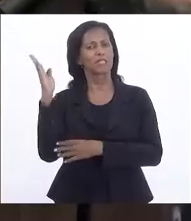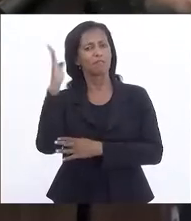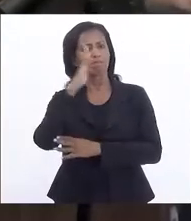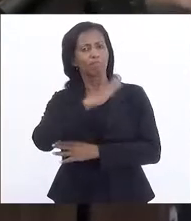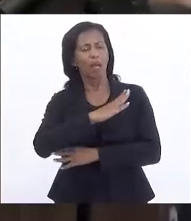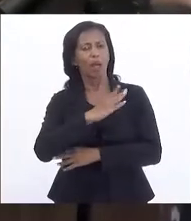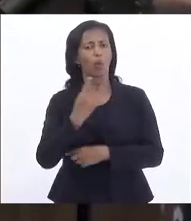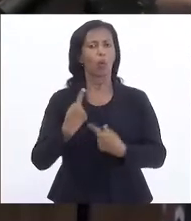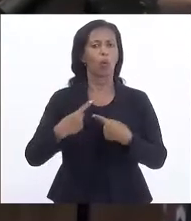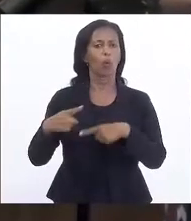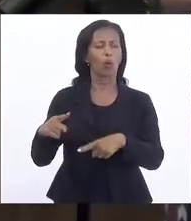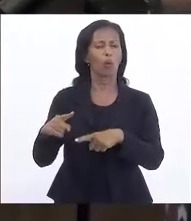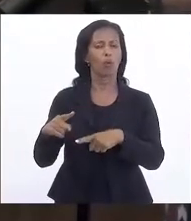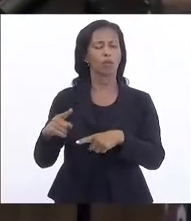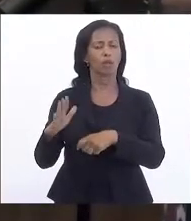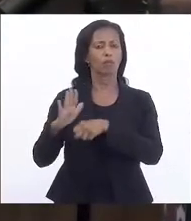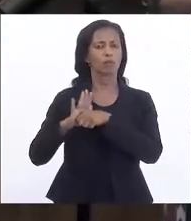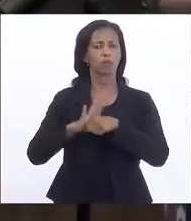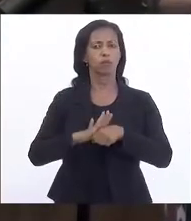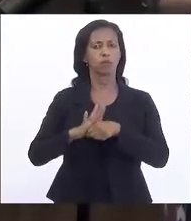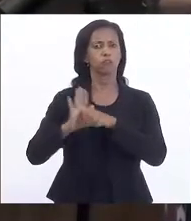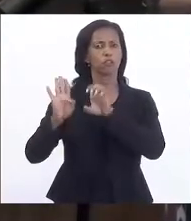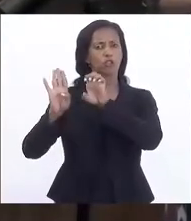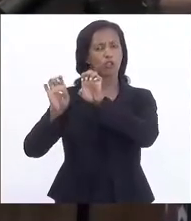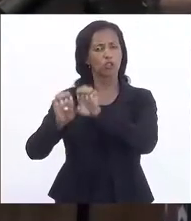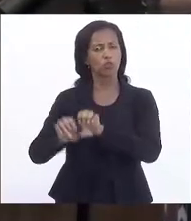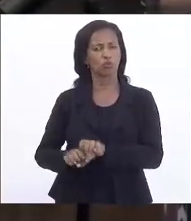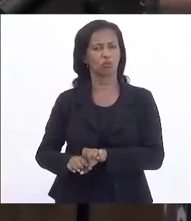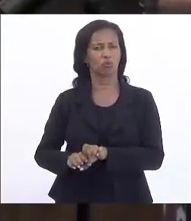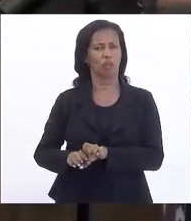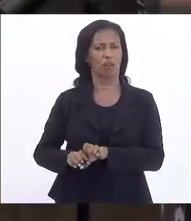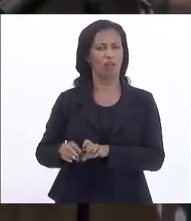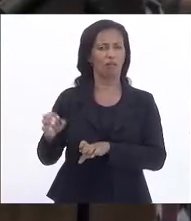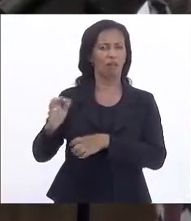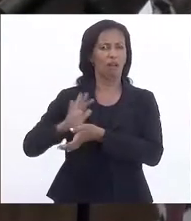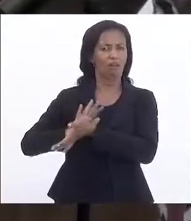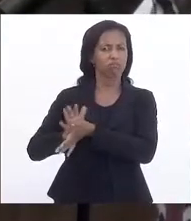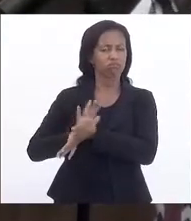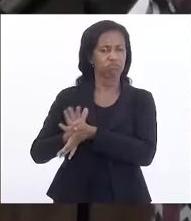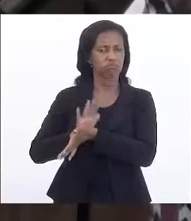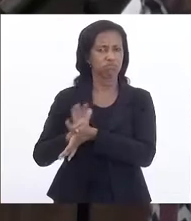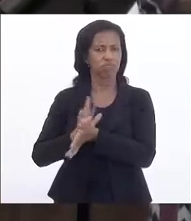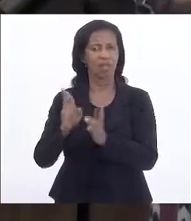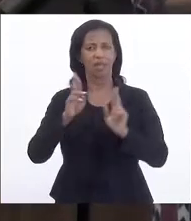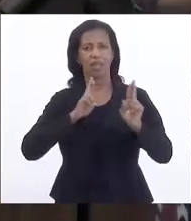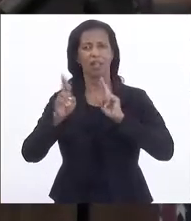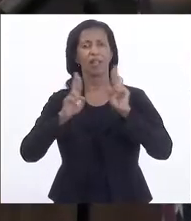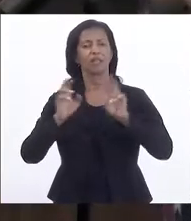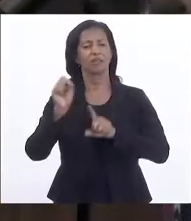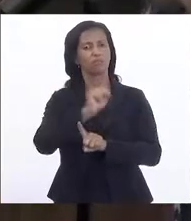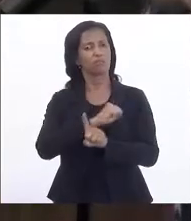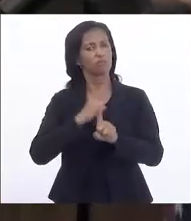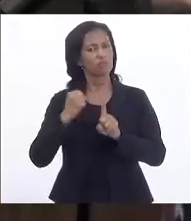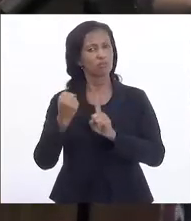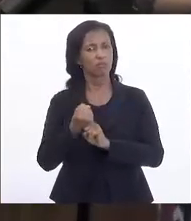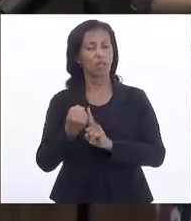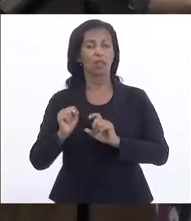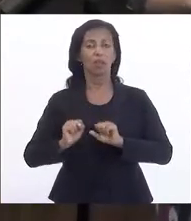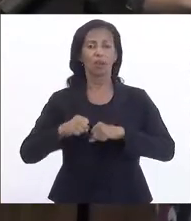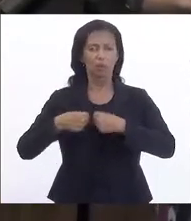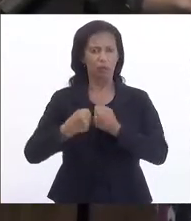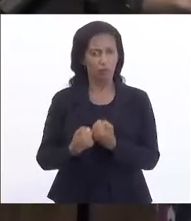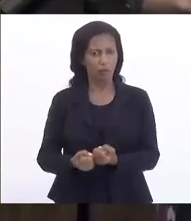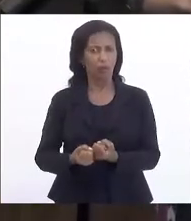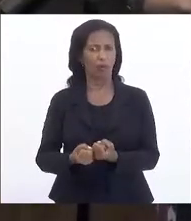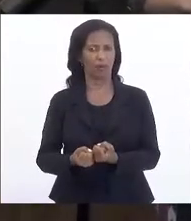do racismo estrutural que cimenta as relações em sociedade então reforçar